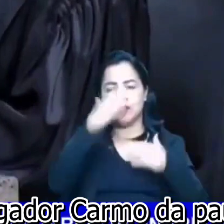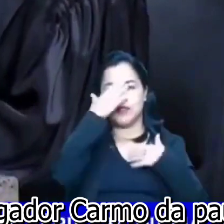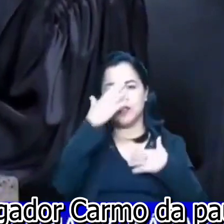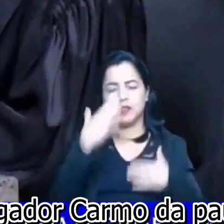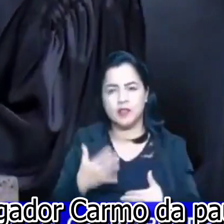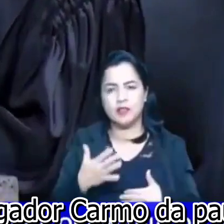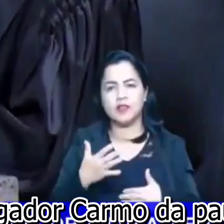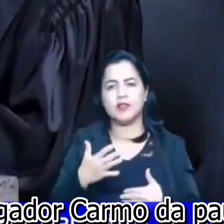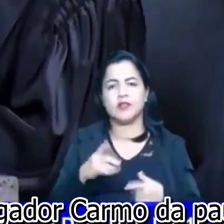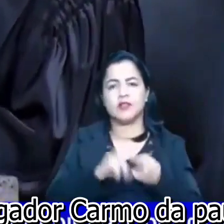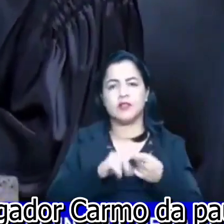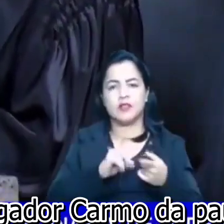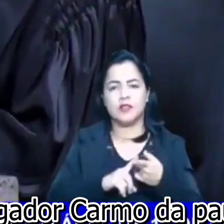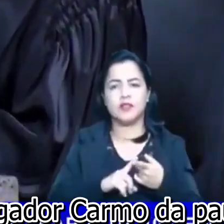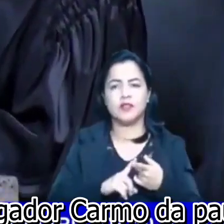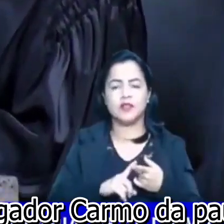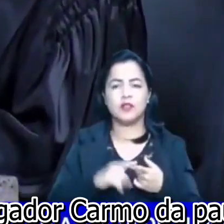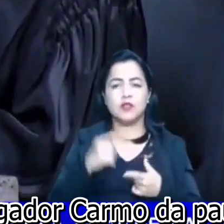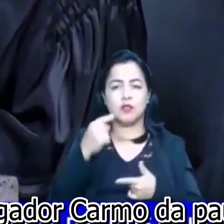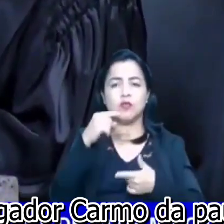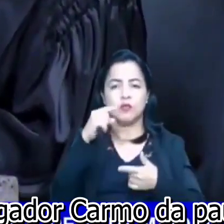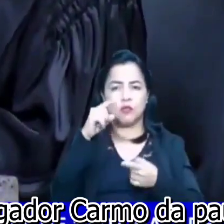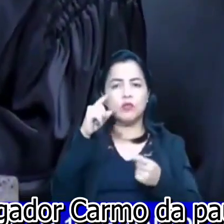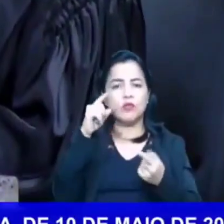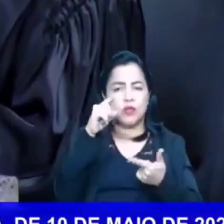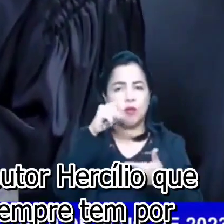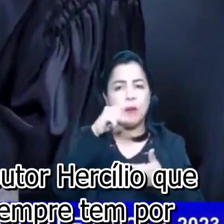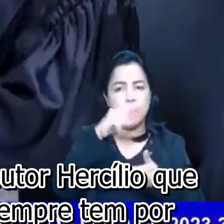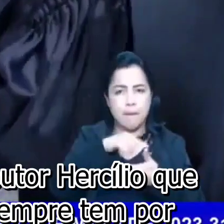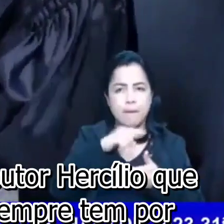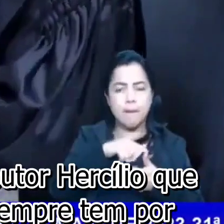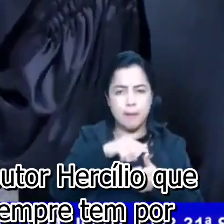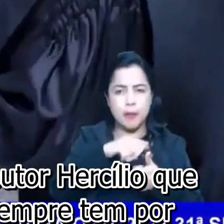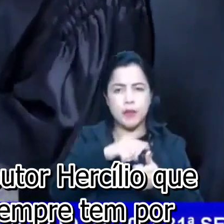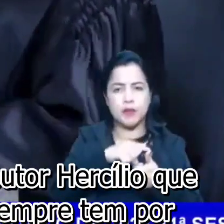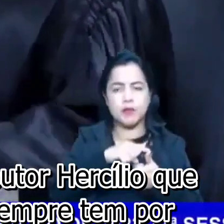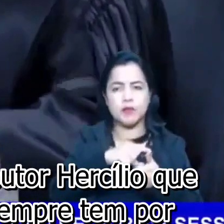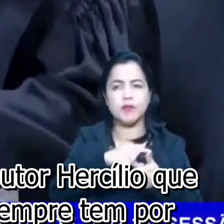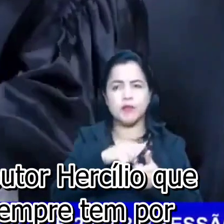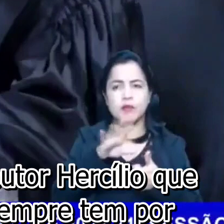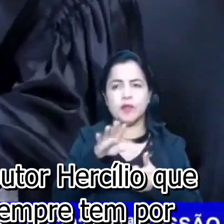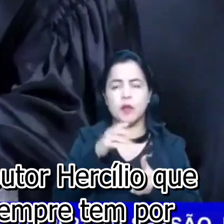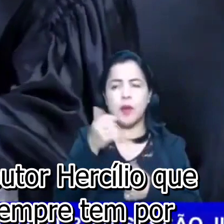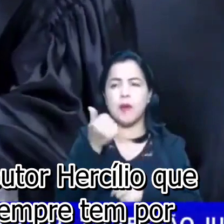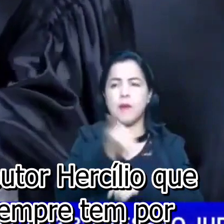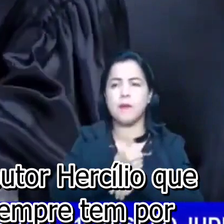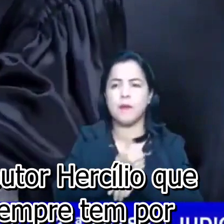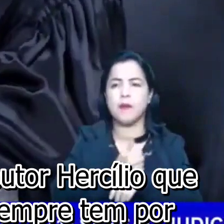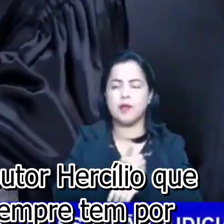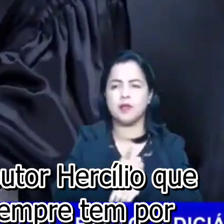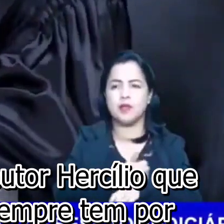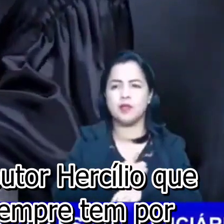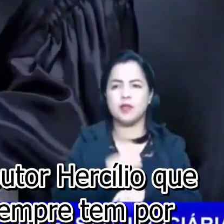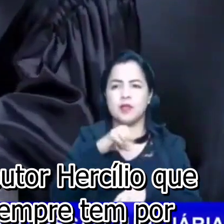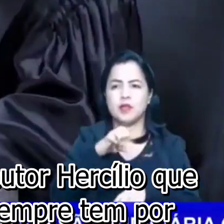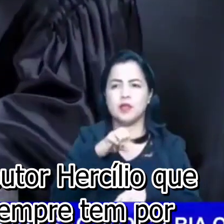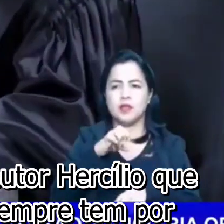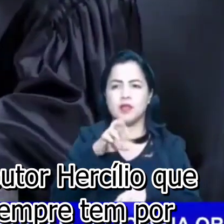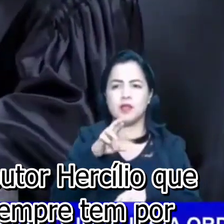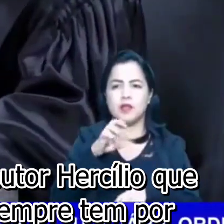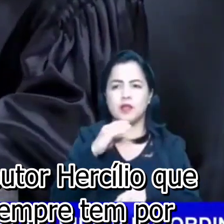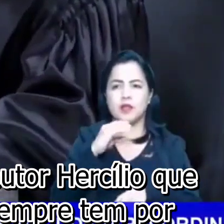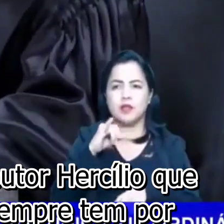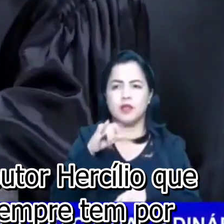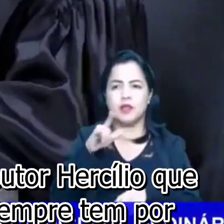Agradecemos também. Então, vamos ao item 1, desembargador Carmo, da pauta. Desembargador, vamos dar uma prioridade para o doutor Hercílio, que ele Fique à